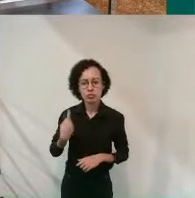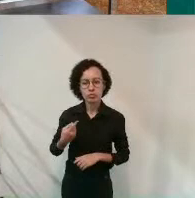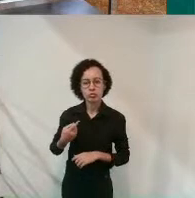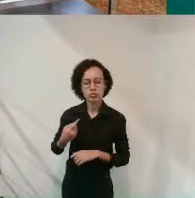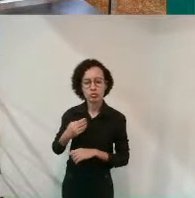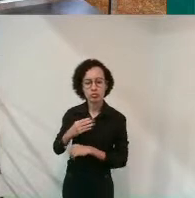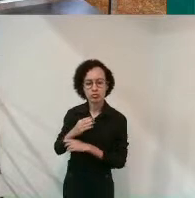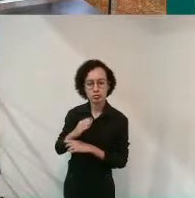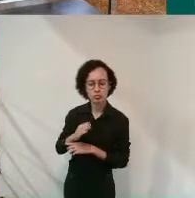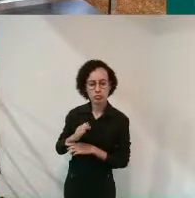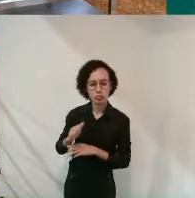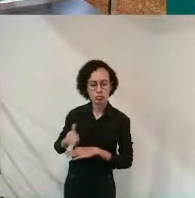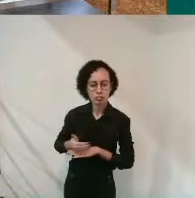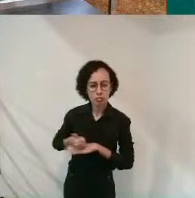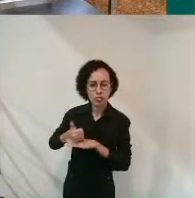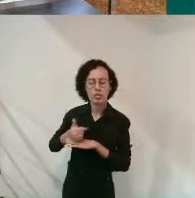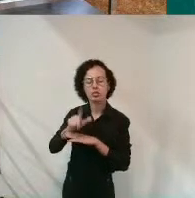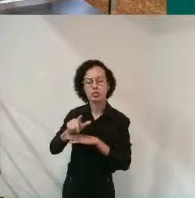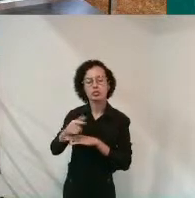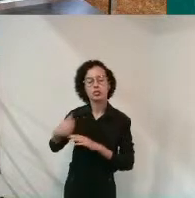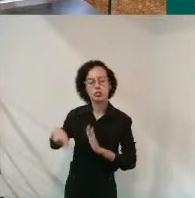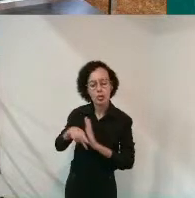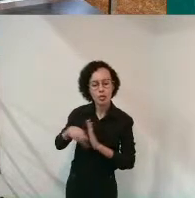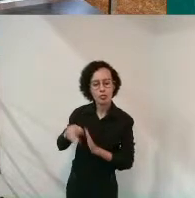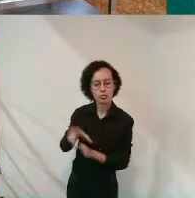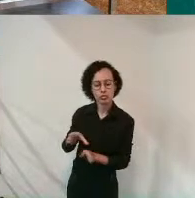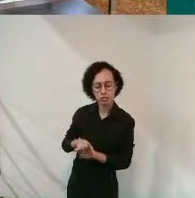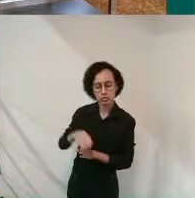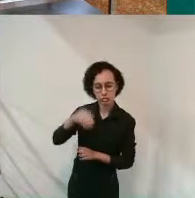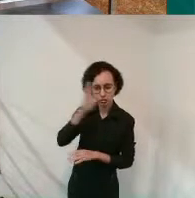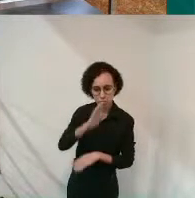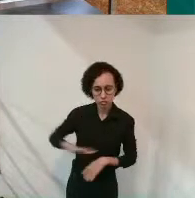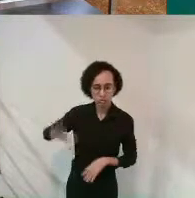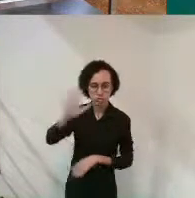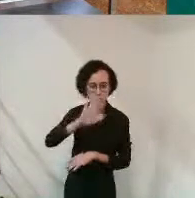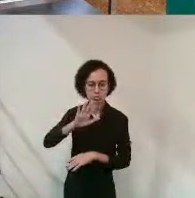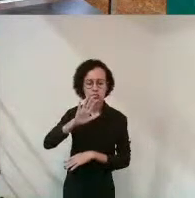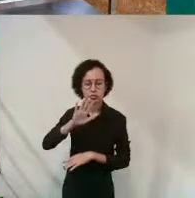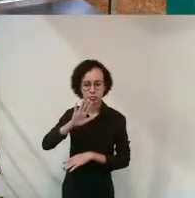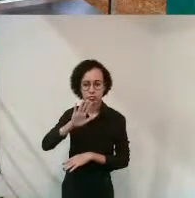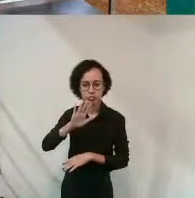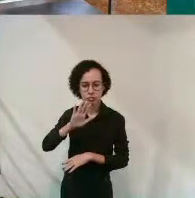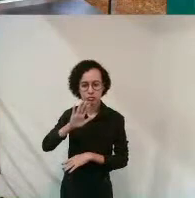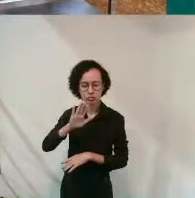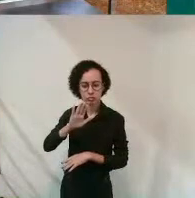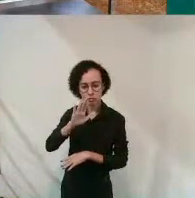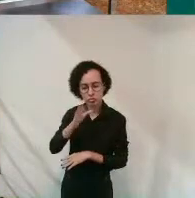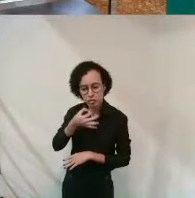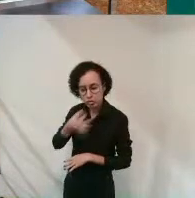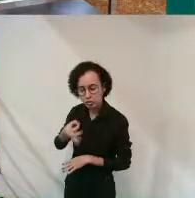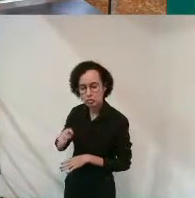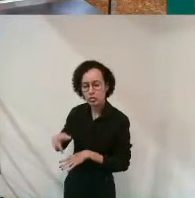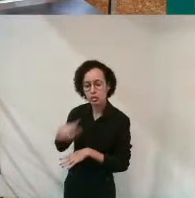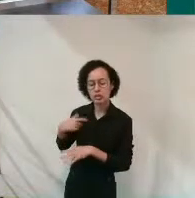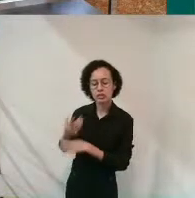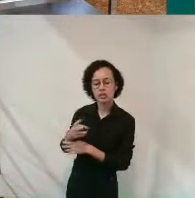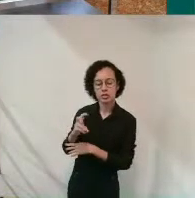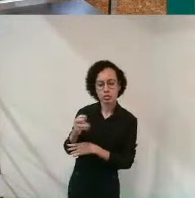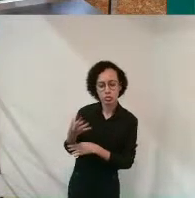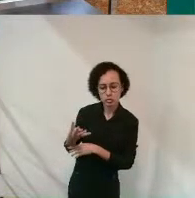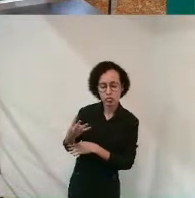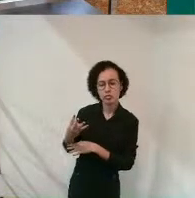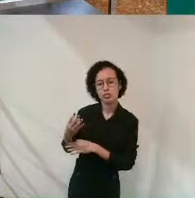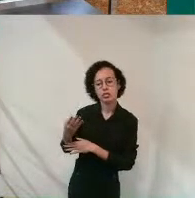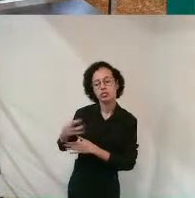privilegiamos o direito consensual, como o próprio Conselho Nacional do Ministério Público, ele recomenda, a Recomendação 54, a